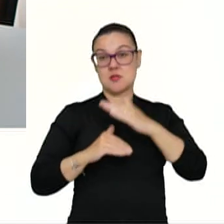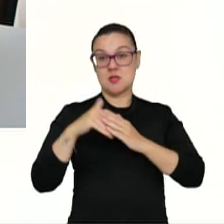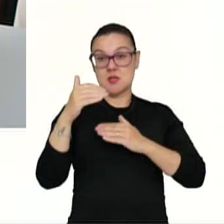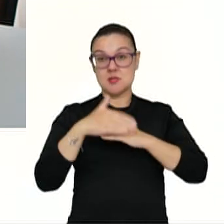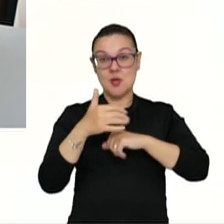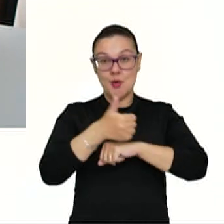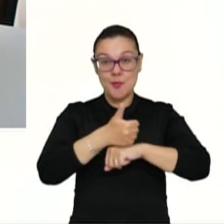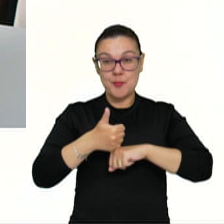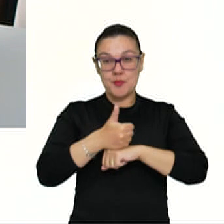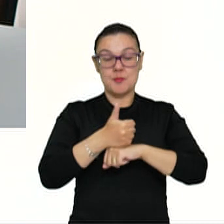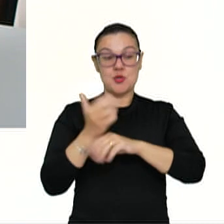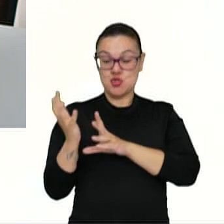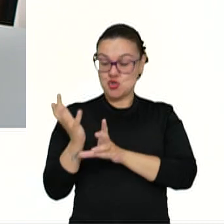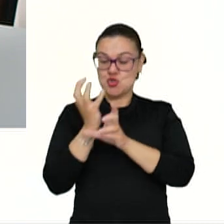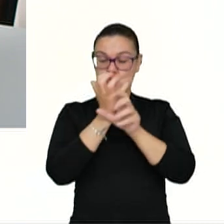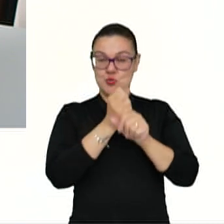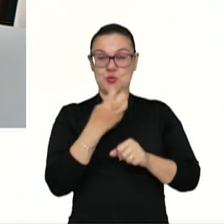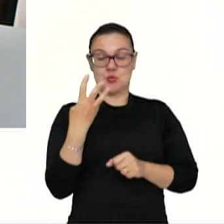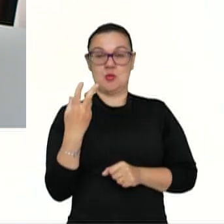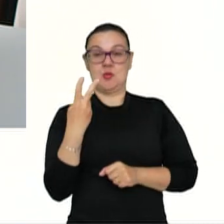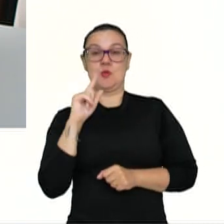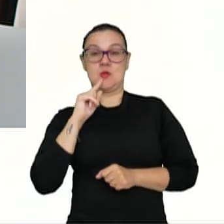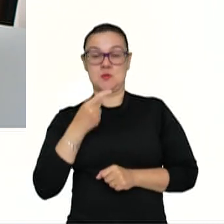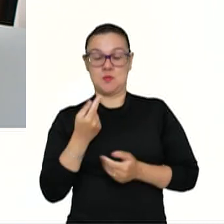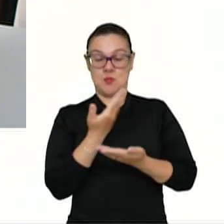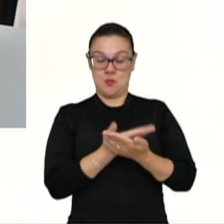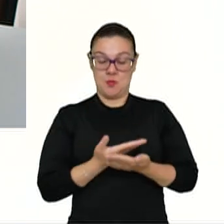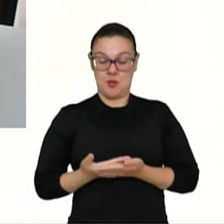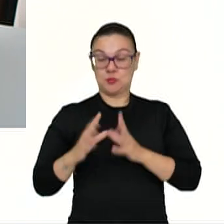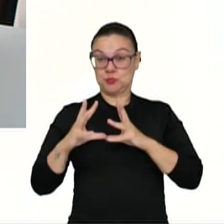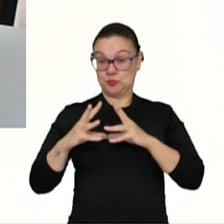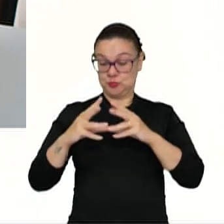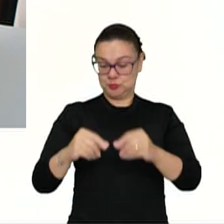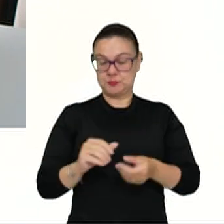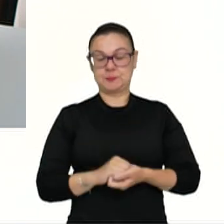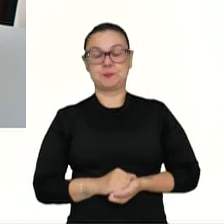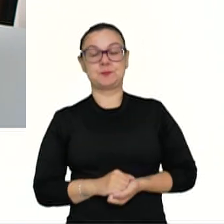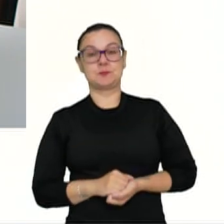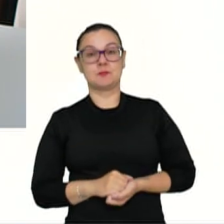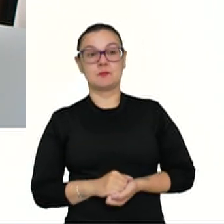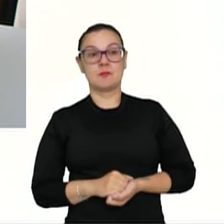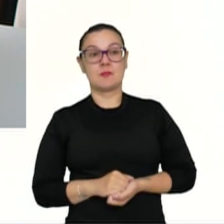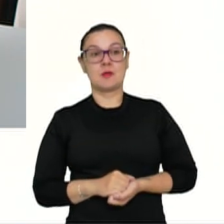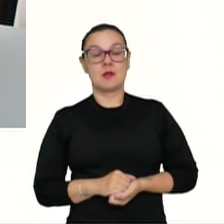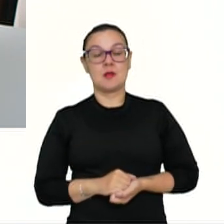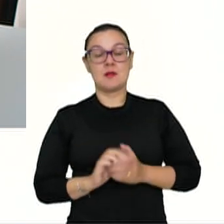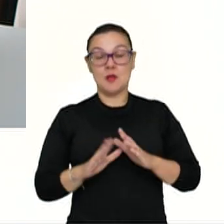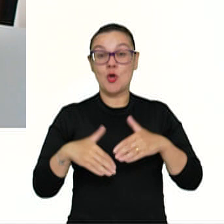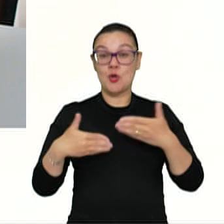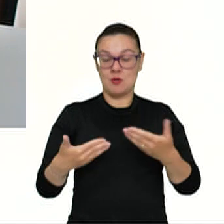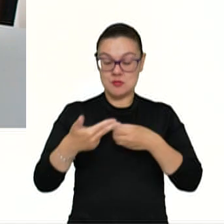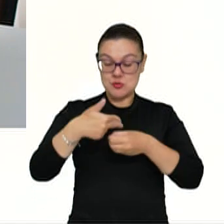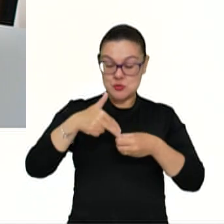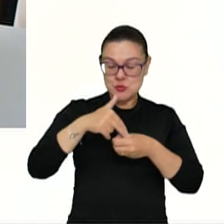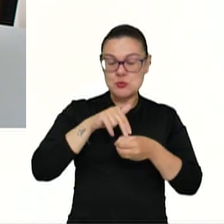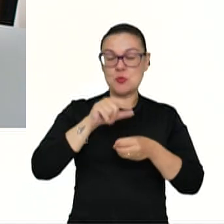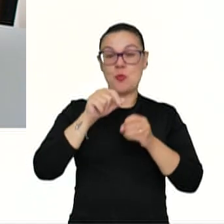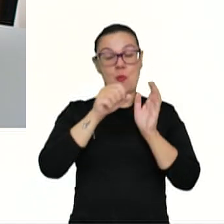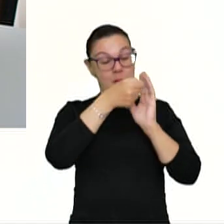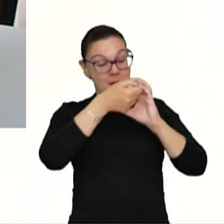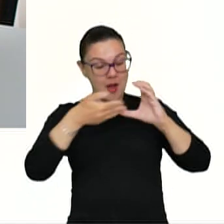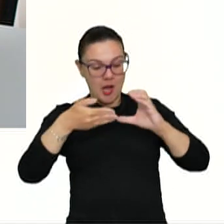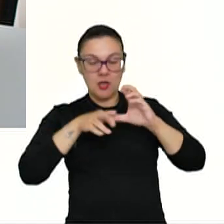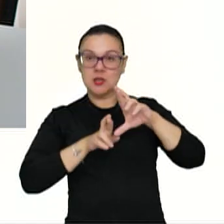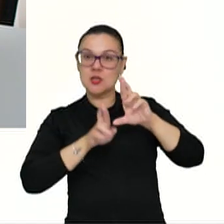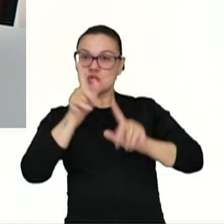chega em torno de 32 mil alunos ao todo, que o nosso núcleo compreende. Então, o nosso núcleo ele tem uma característica bem